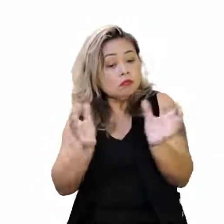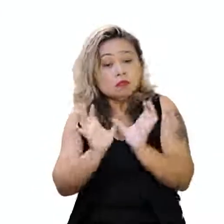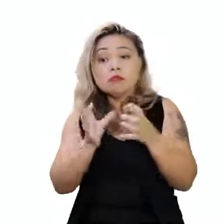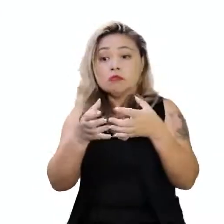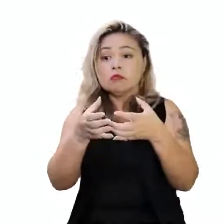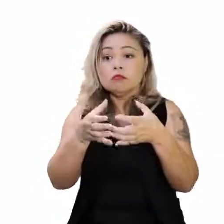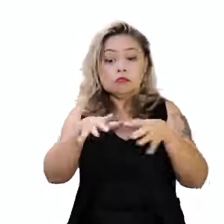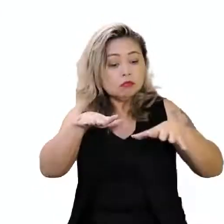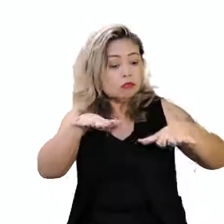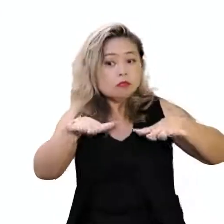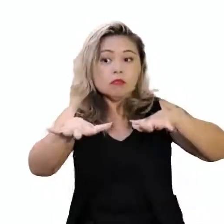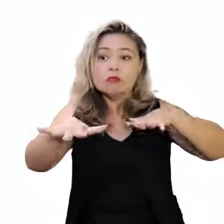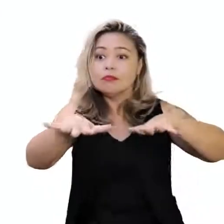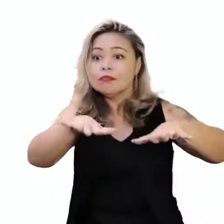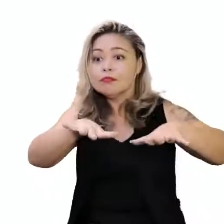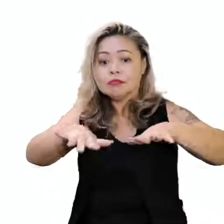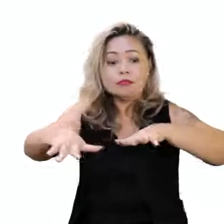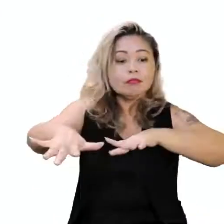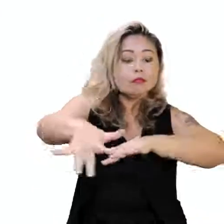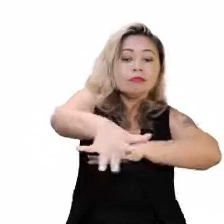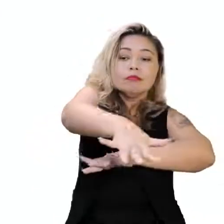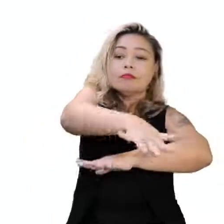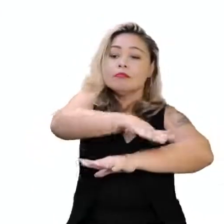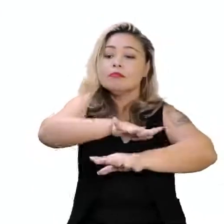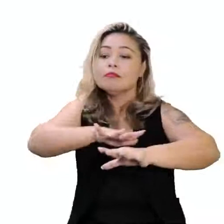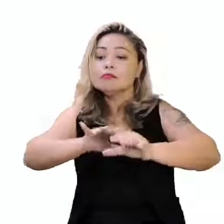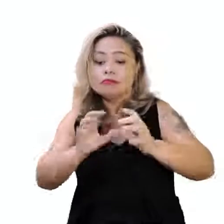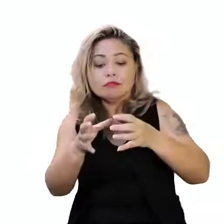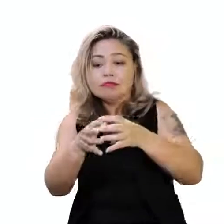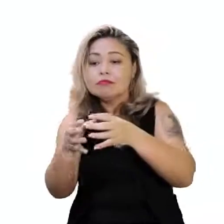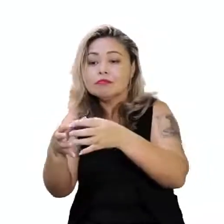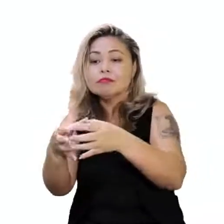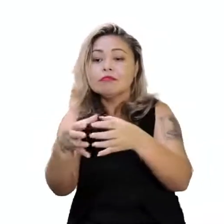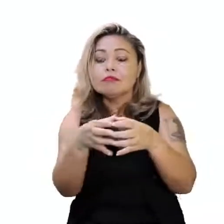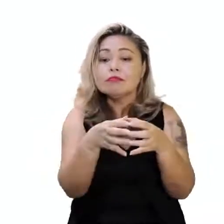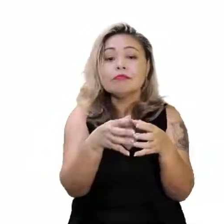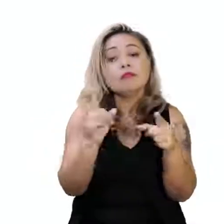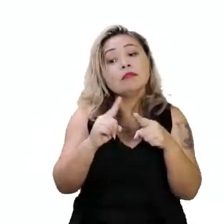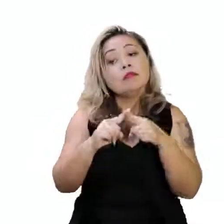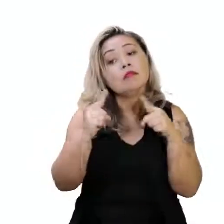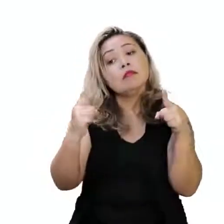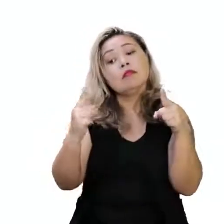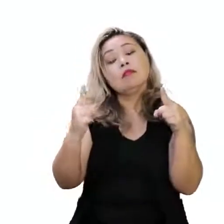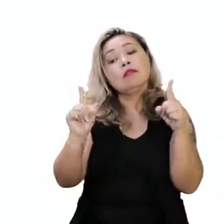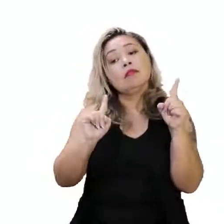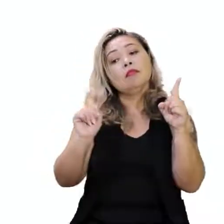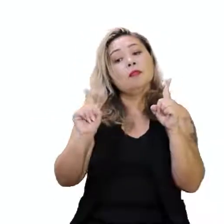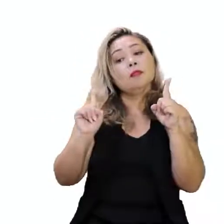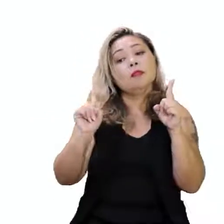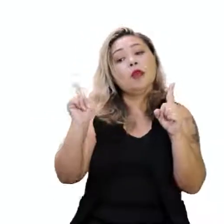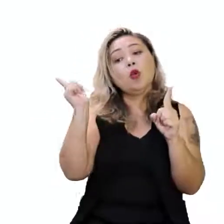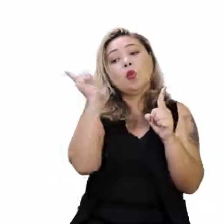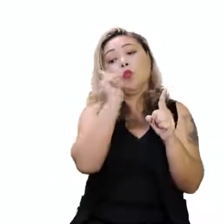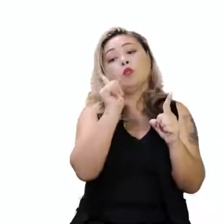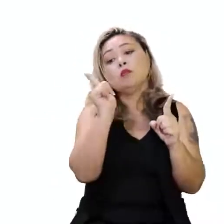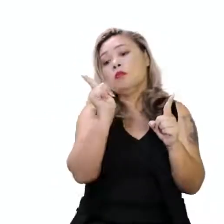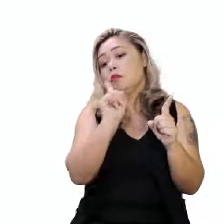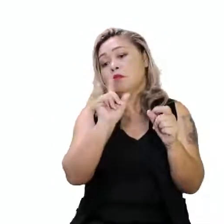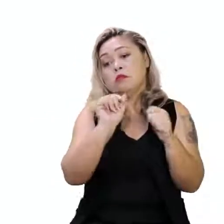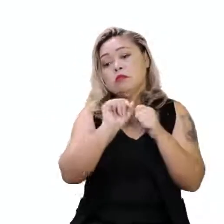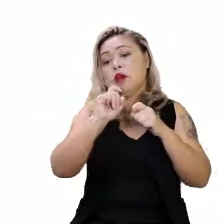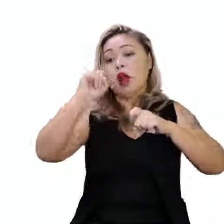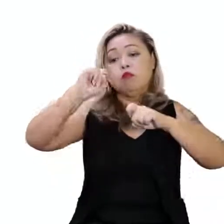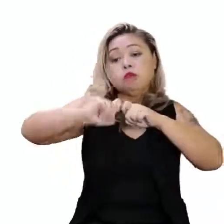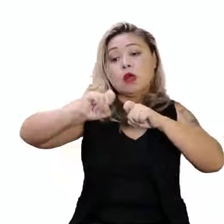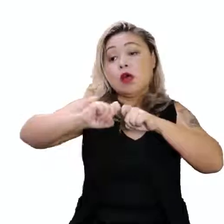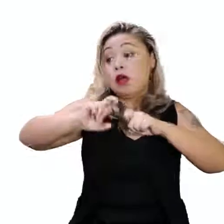né, movimento, fluxo entre esses dois espaços. Porém, eles não vão mais conseguir se reproduzir porque